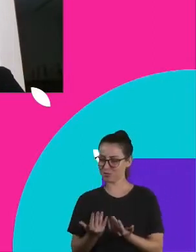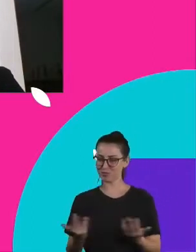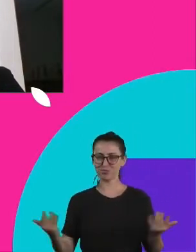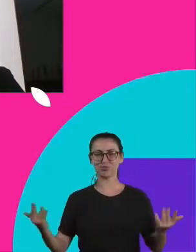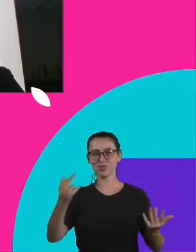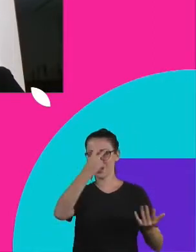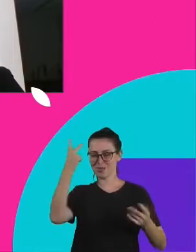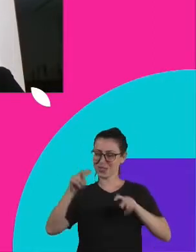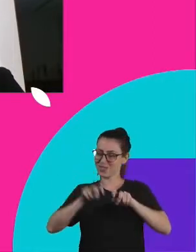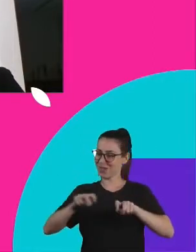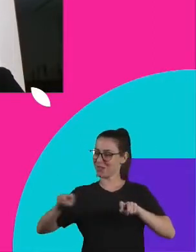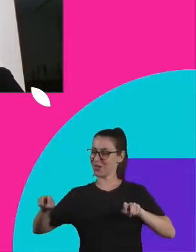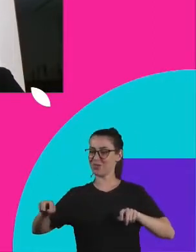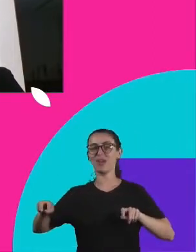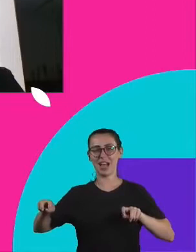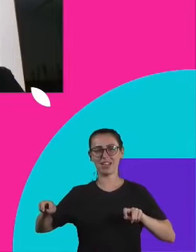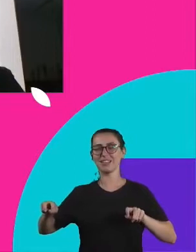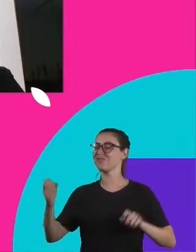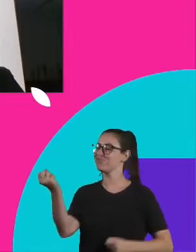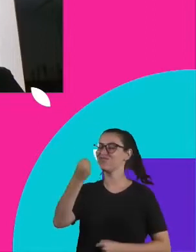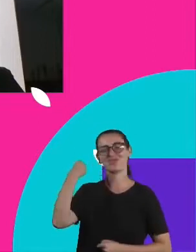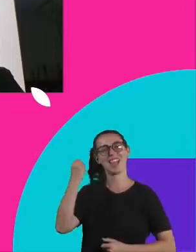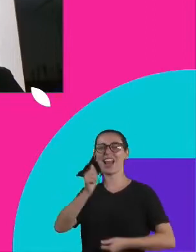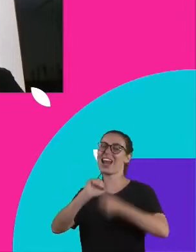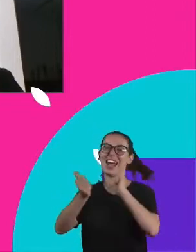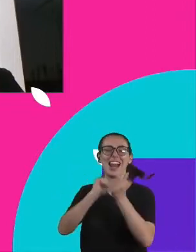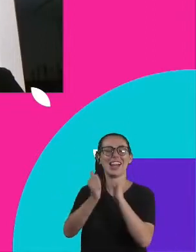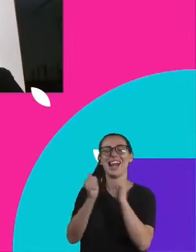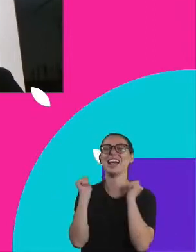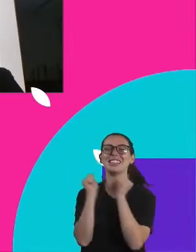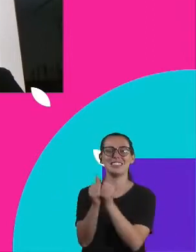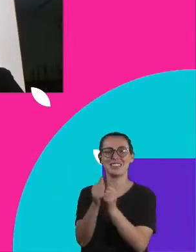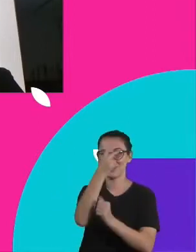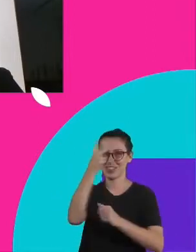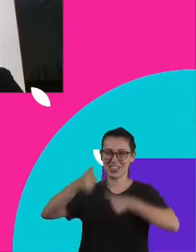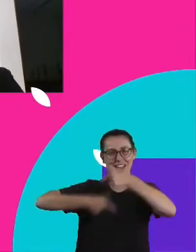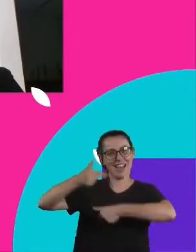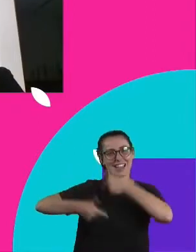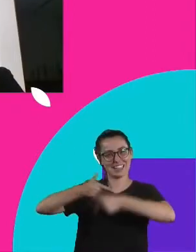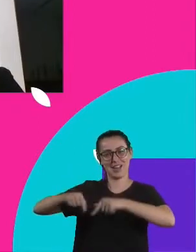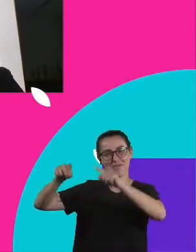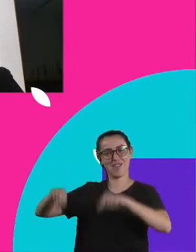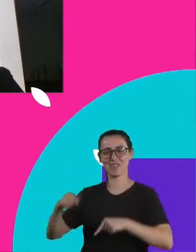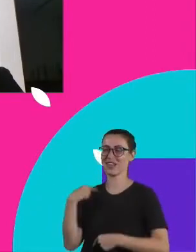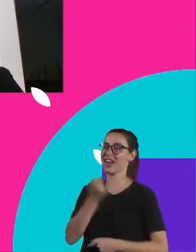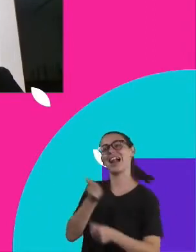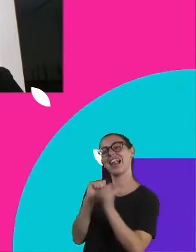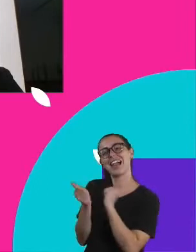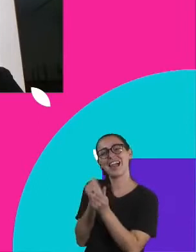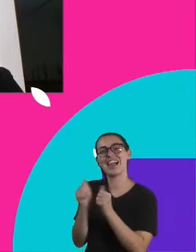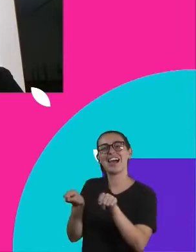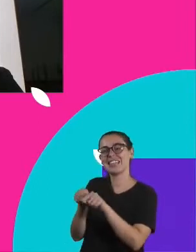de madeira e rola uma cervejada da galera que trabalha o dia inteiro, tomando cerveja do bairro, contando história